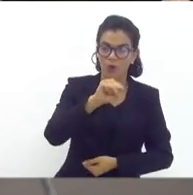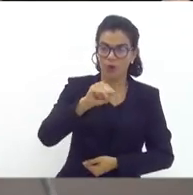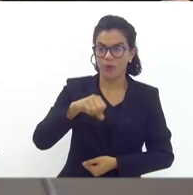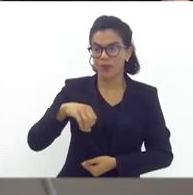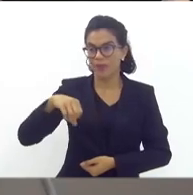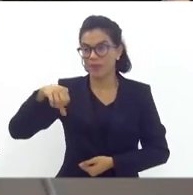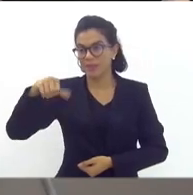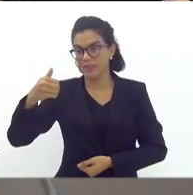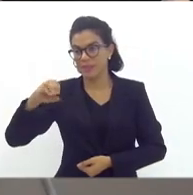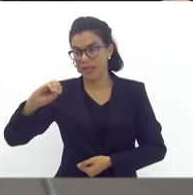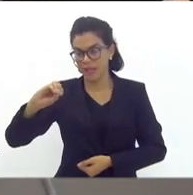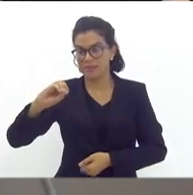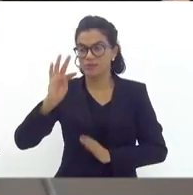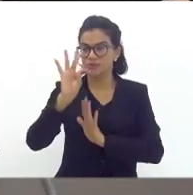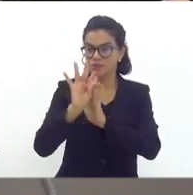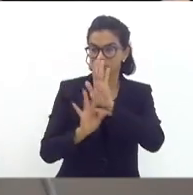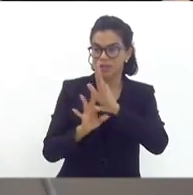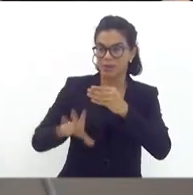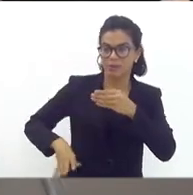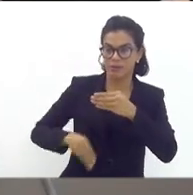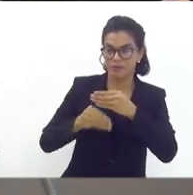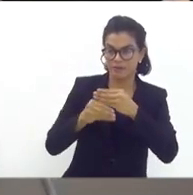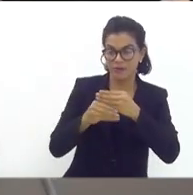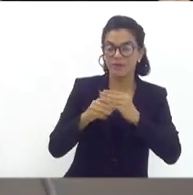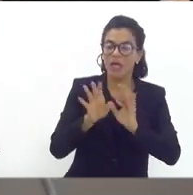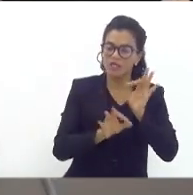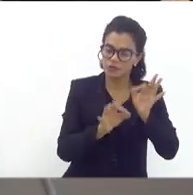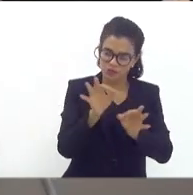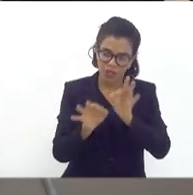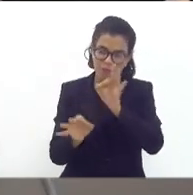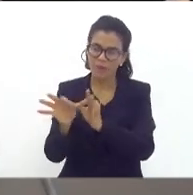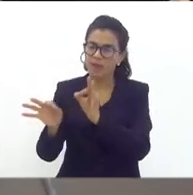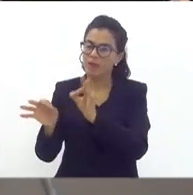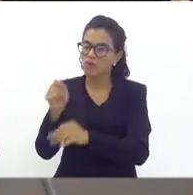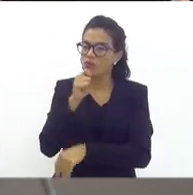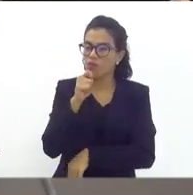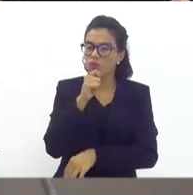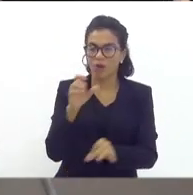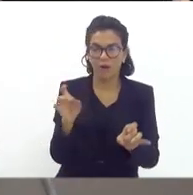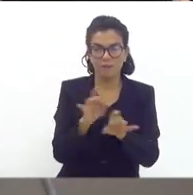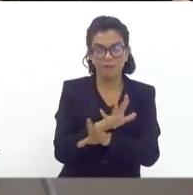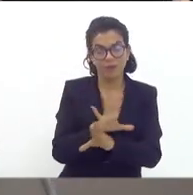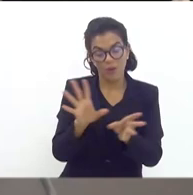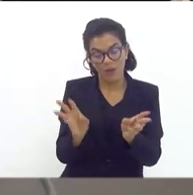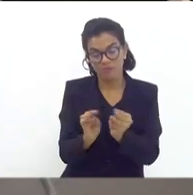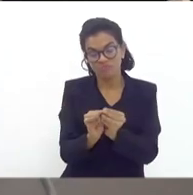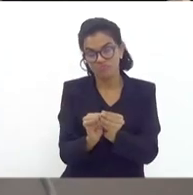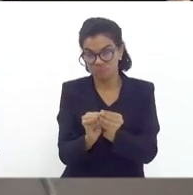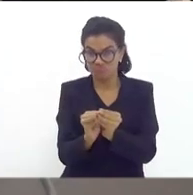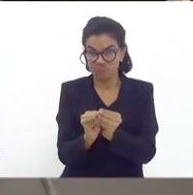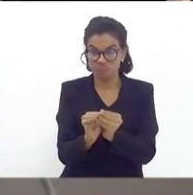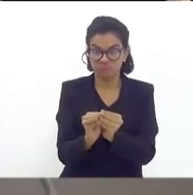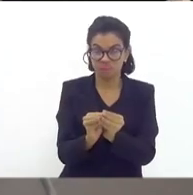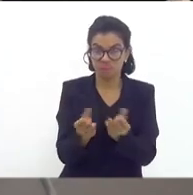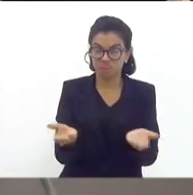essa é uma auditoria que ainda está em andamento no tribunal Então acho que resumidamente eu disse o